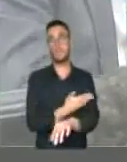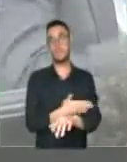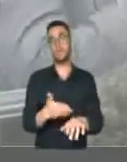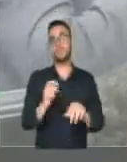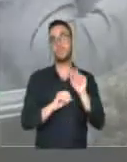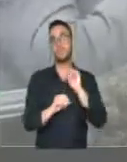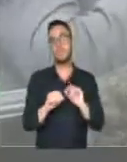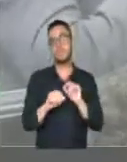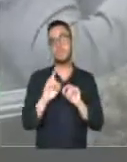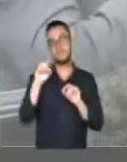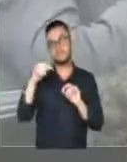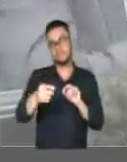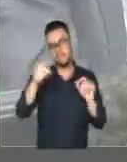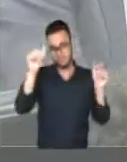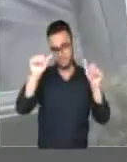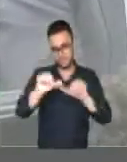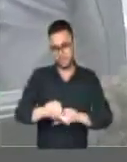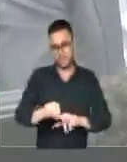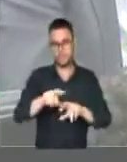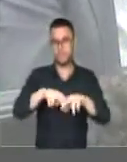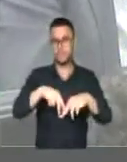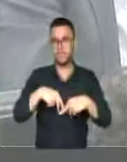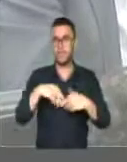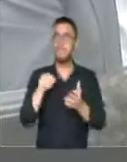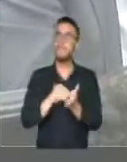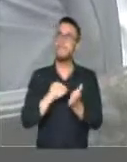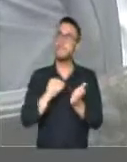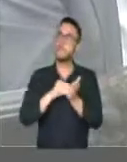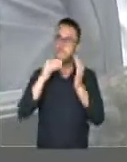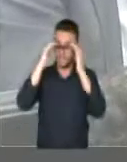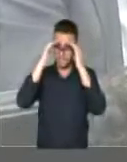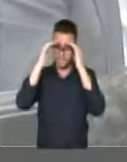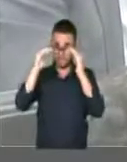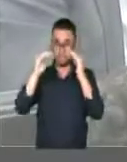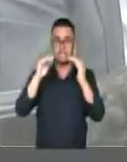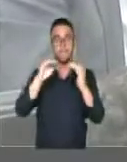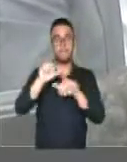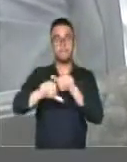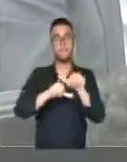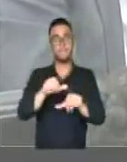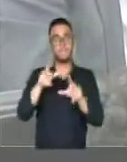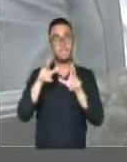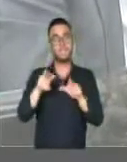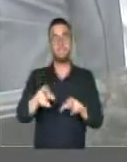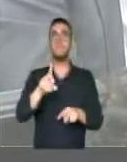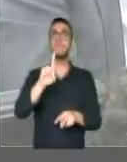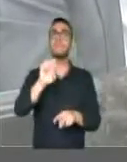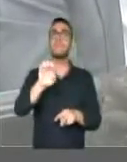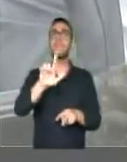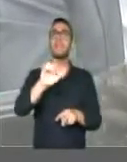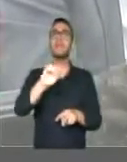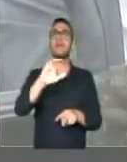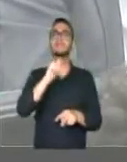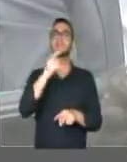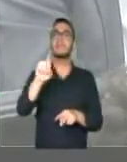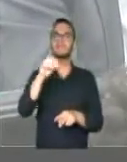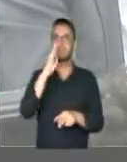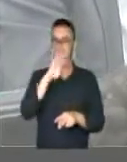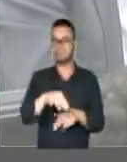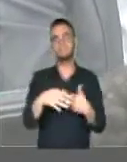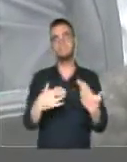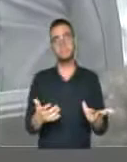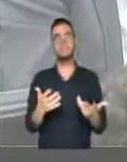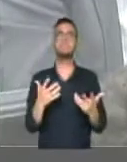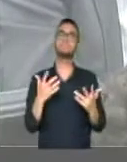maus resultados. Tamanha ingratidão tem virado delação. E, por fim, nós